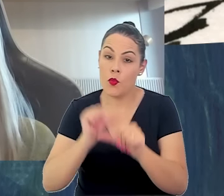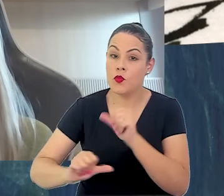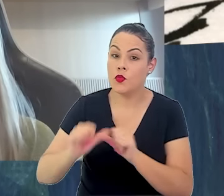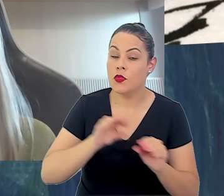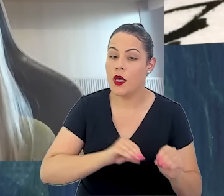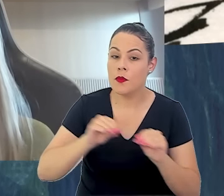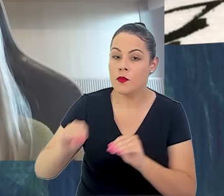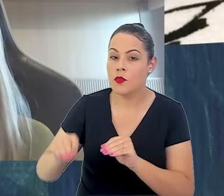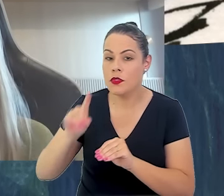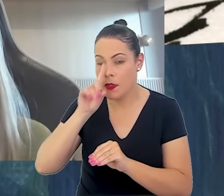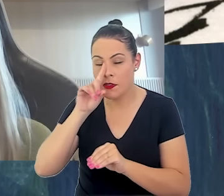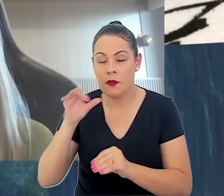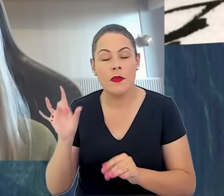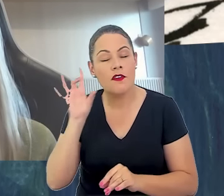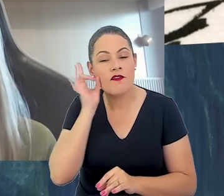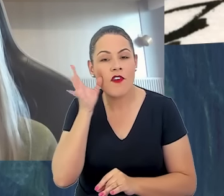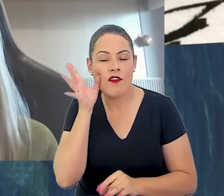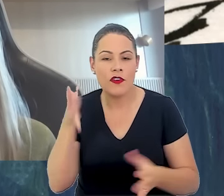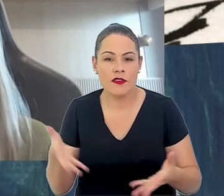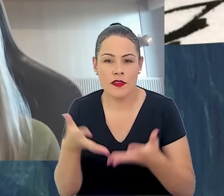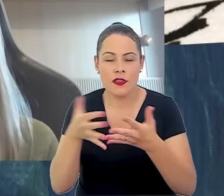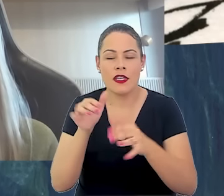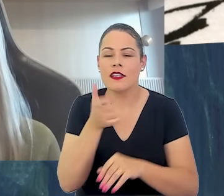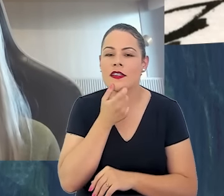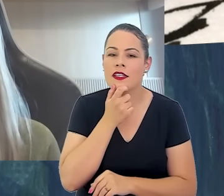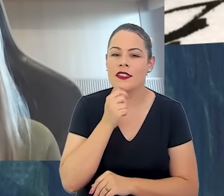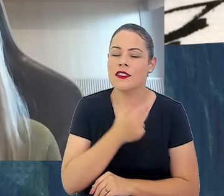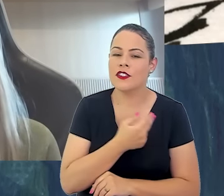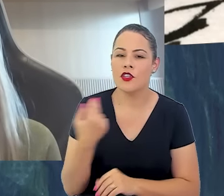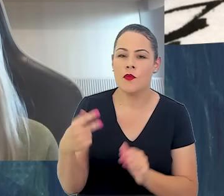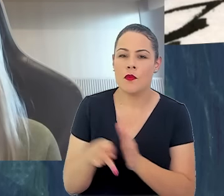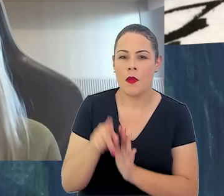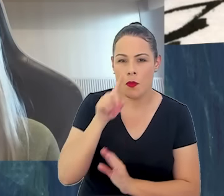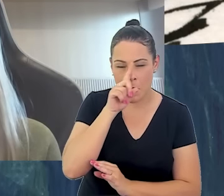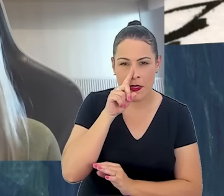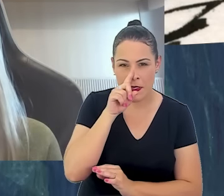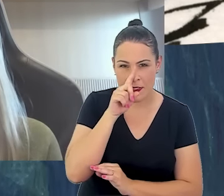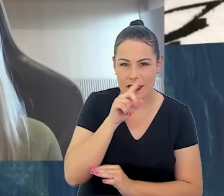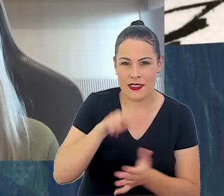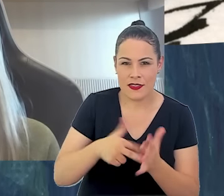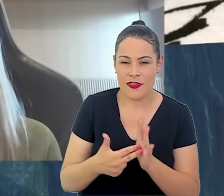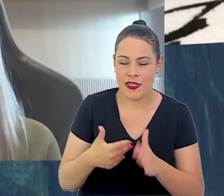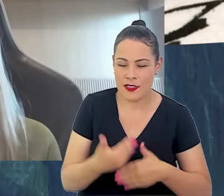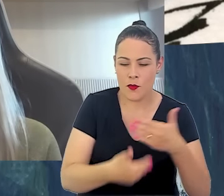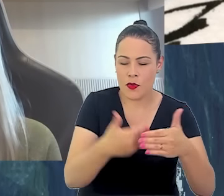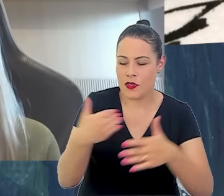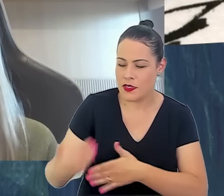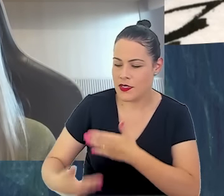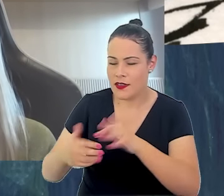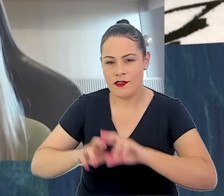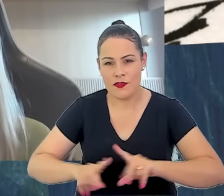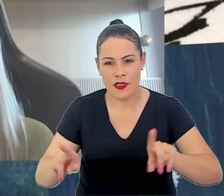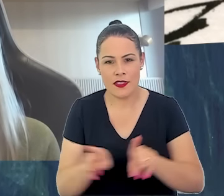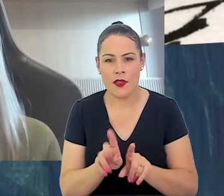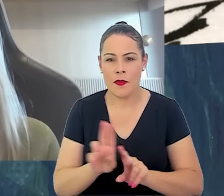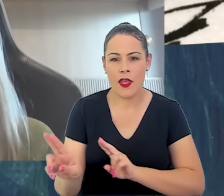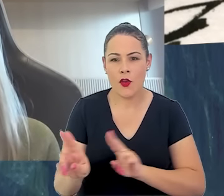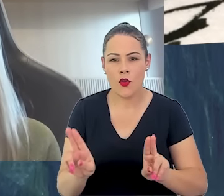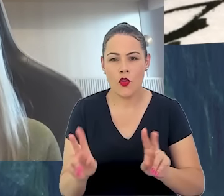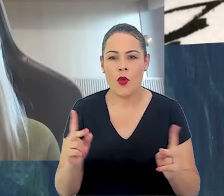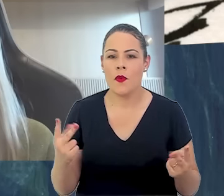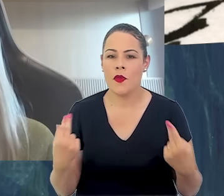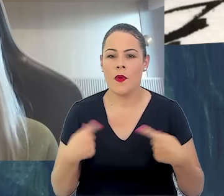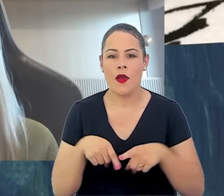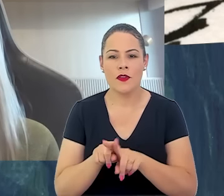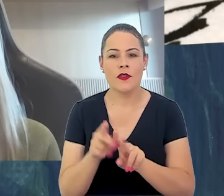risco de projetos, favorecendo a sua implementação. Em inglês, a gente chama re-risking ou de-risking, são dois processos diferentes, e aí nós nos colocamos